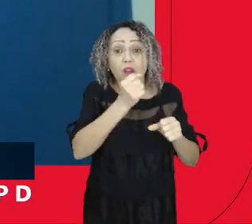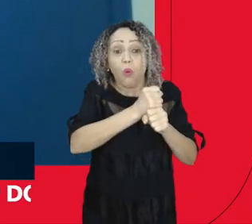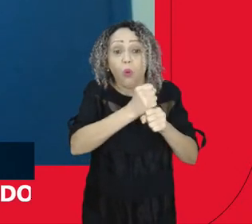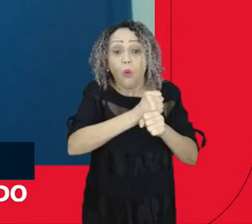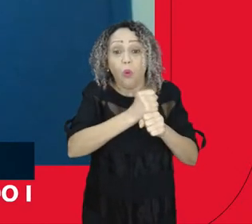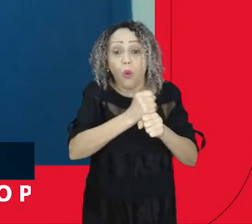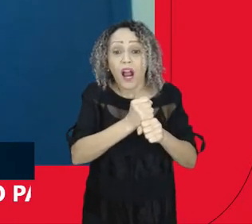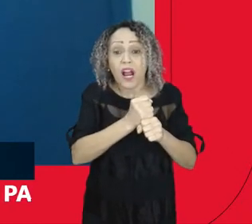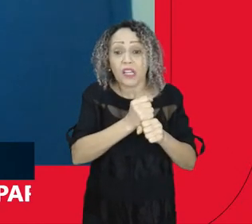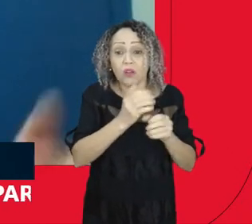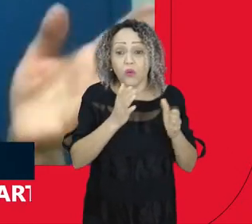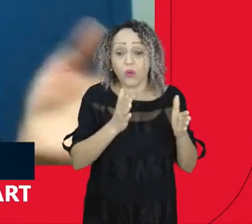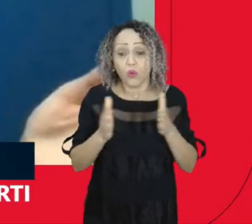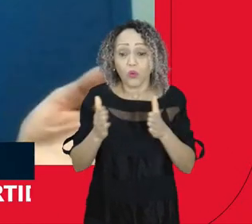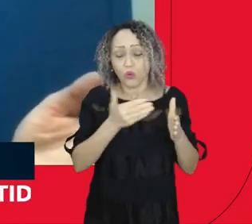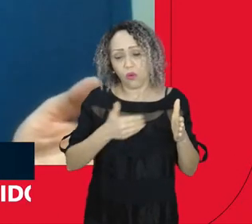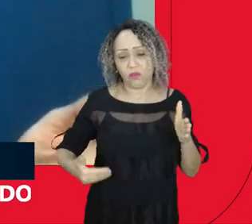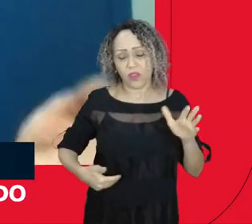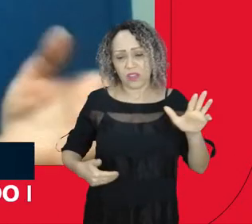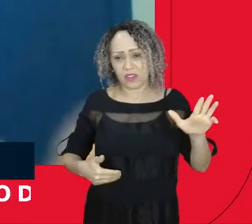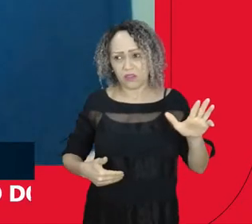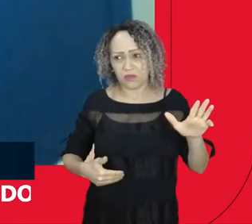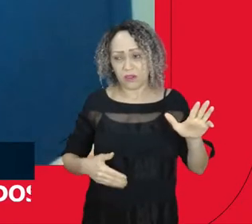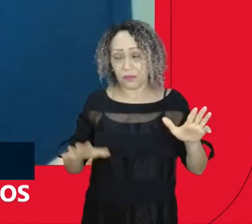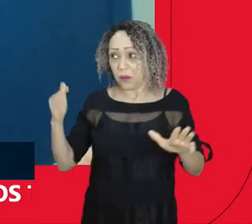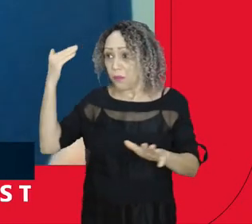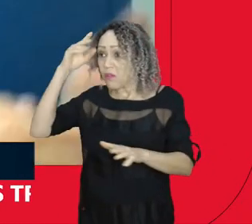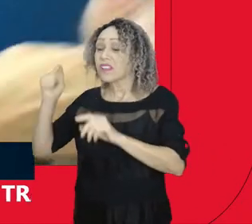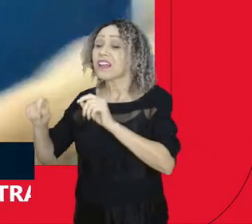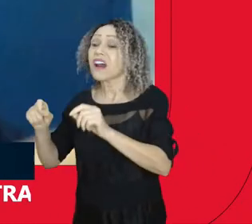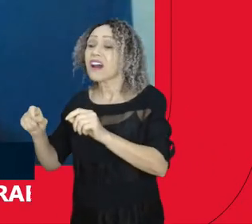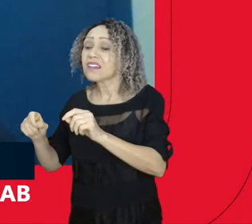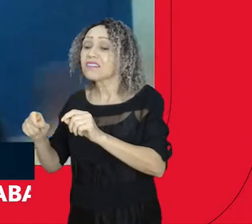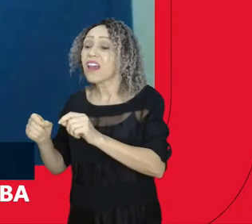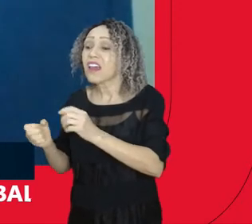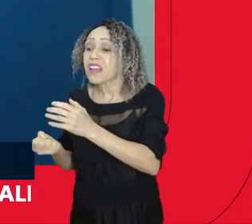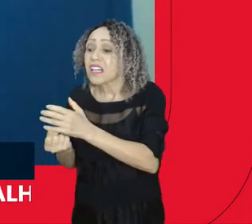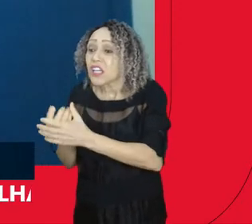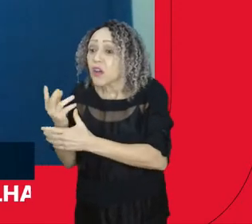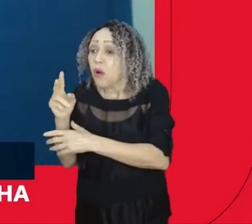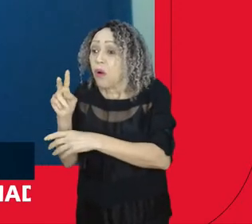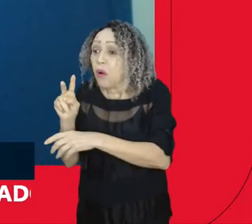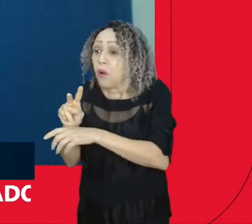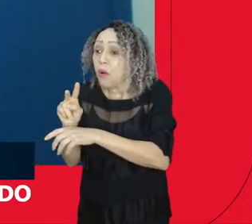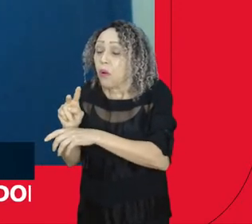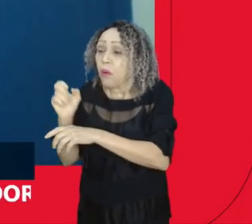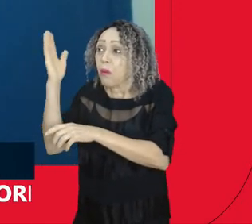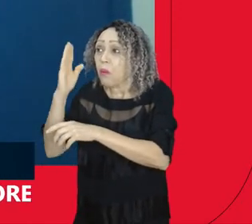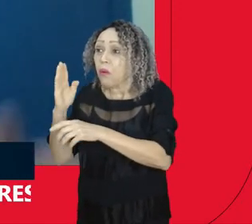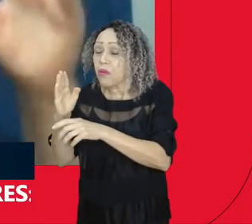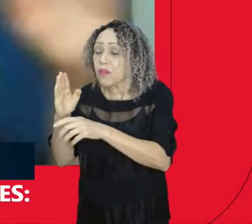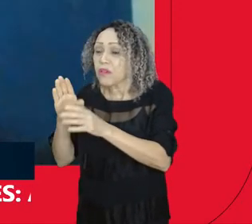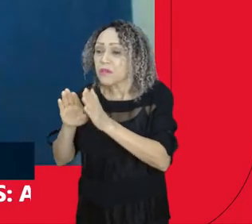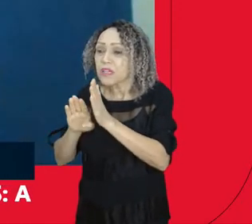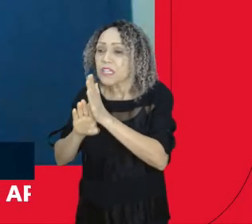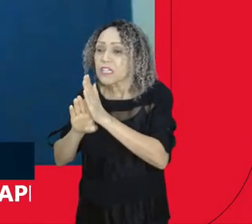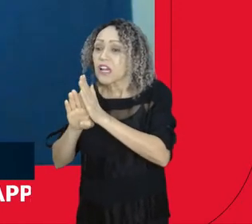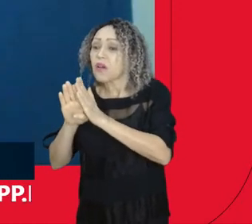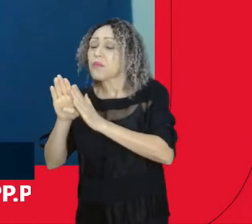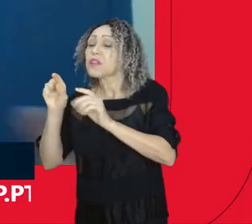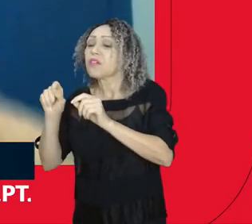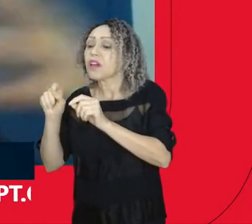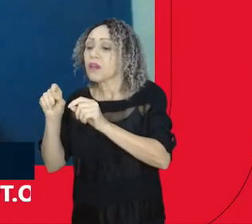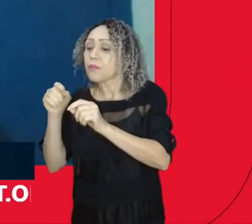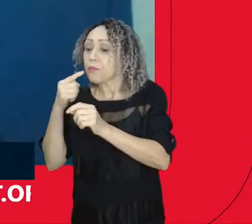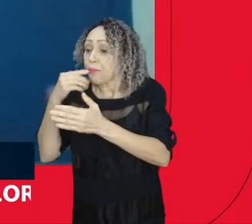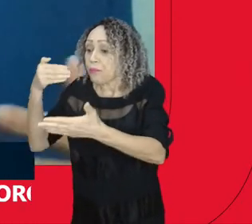das eleições. Então, há 2 meses da votação, ele deu um aumento. Né? Entre o primeiro e o